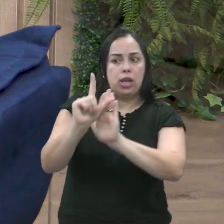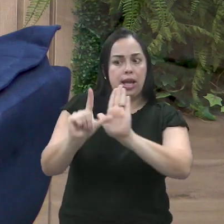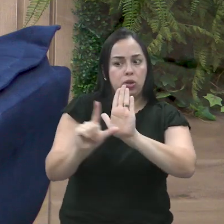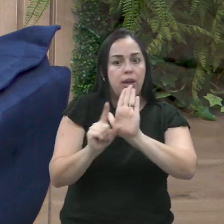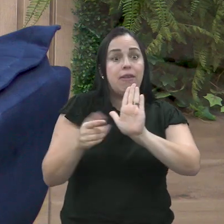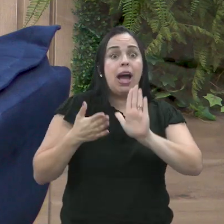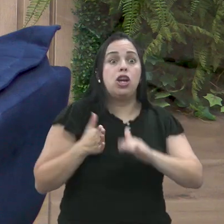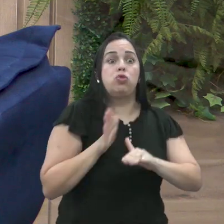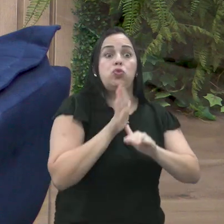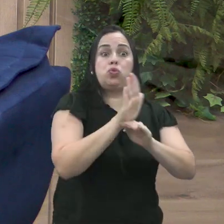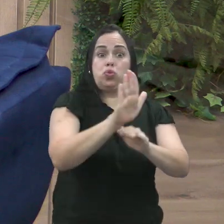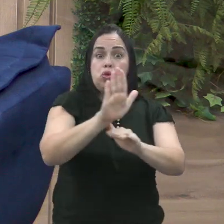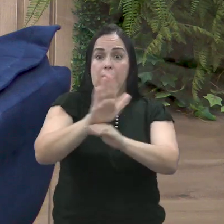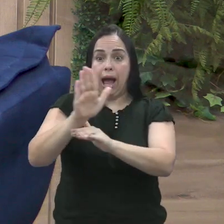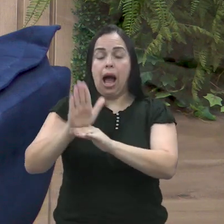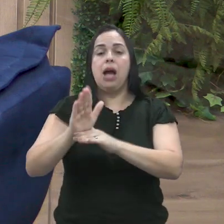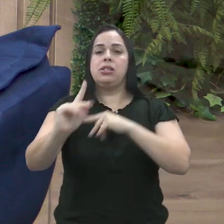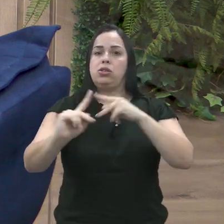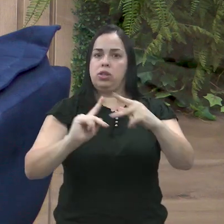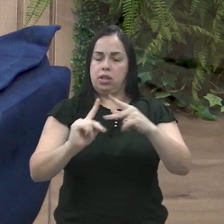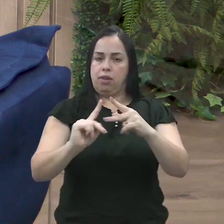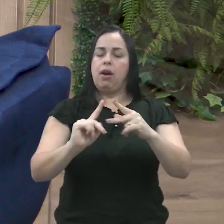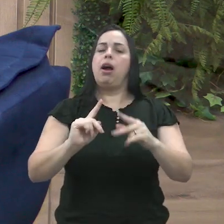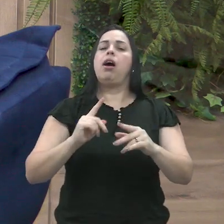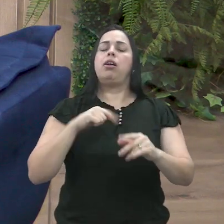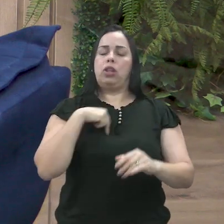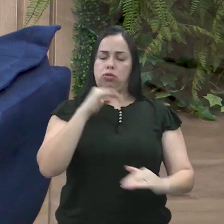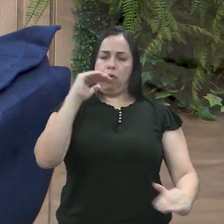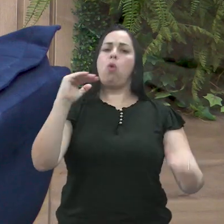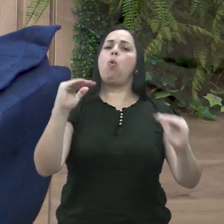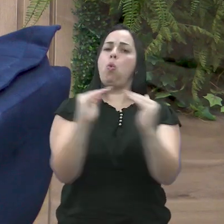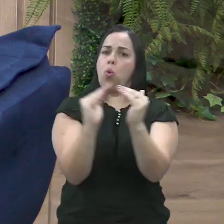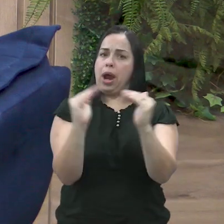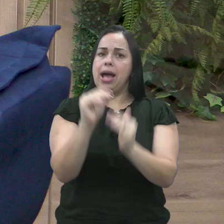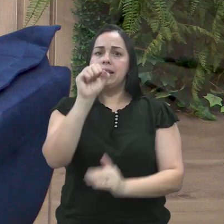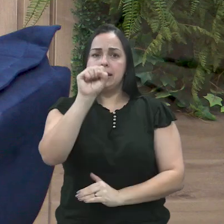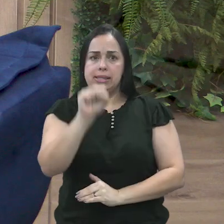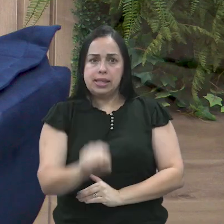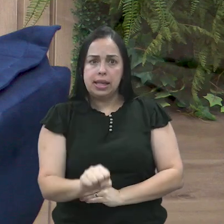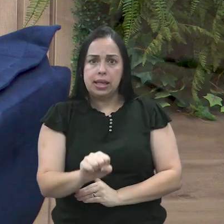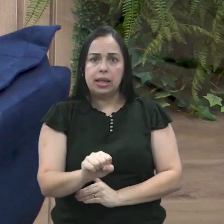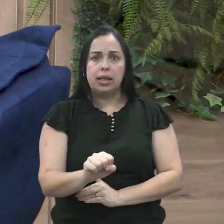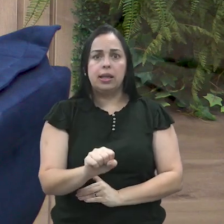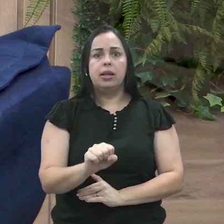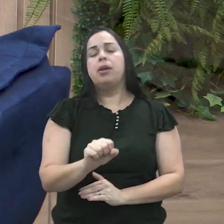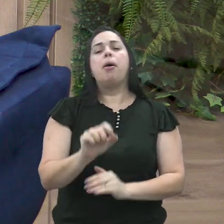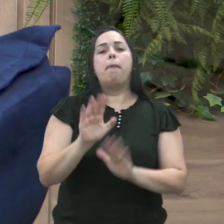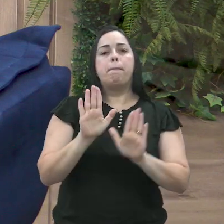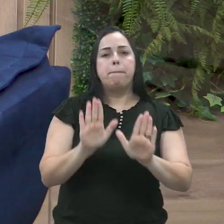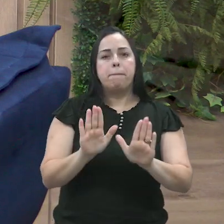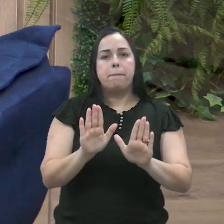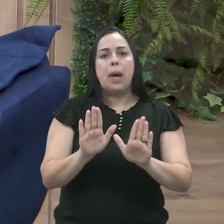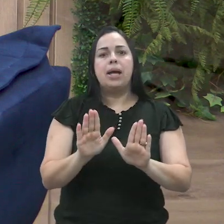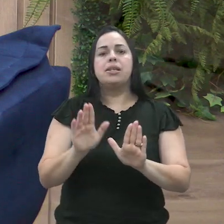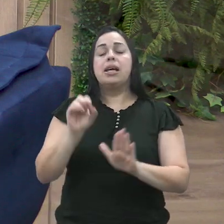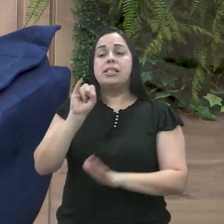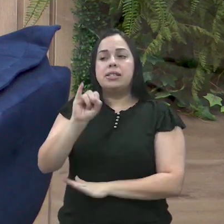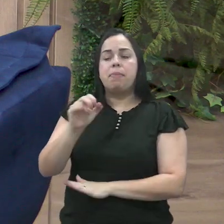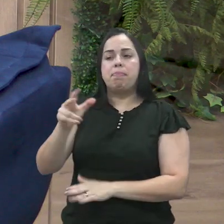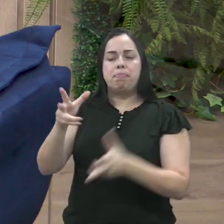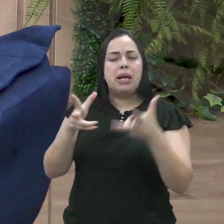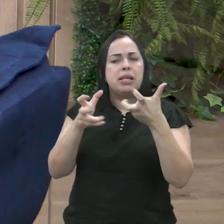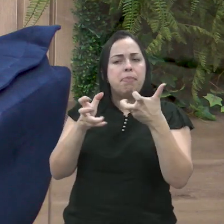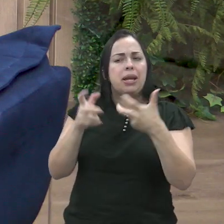em benefício da cidade, e, claro, vai se posicionar em defesa do cidadão quando a gente entender que há problemas administrativos na condução da